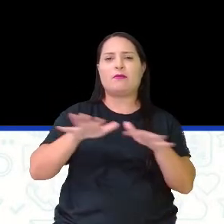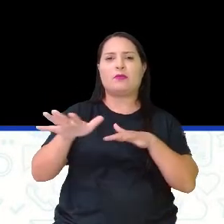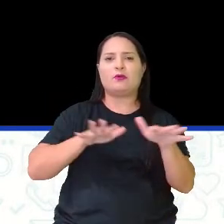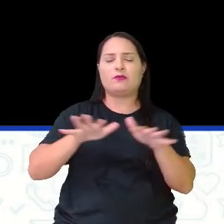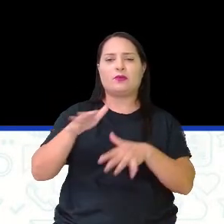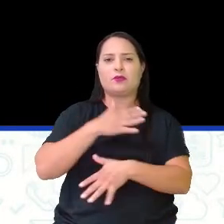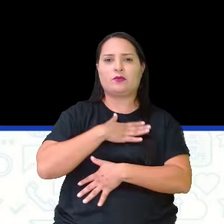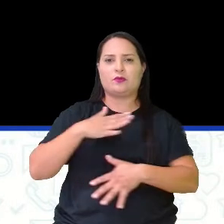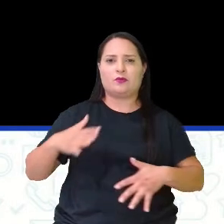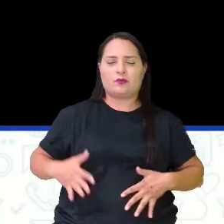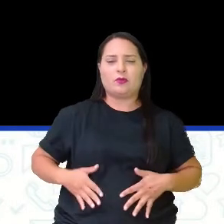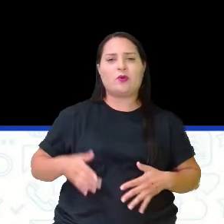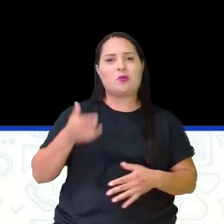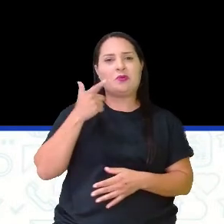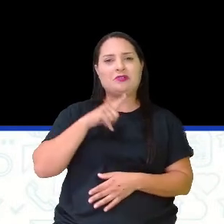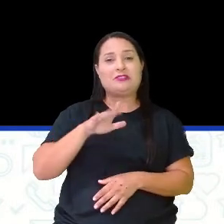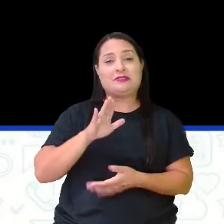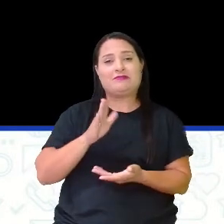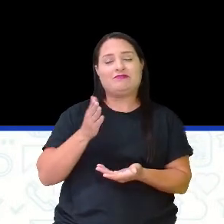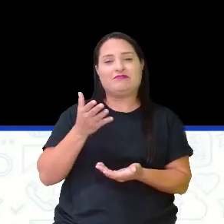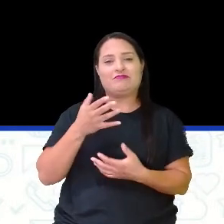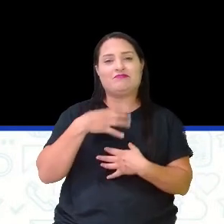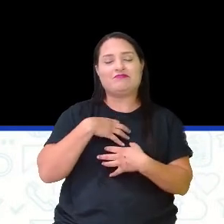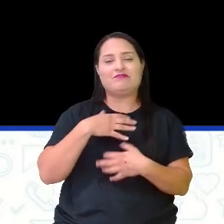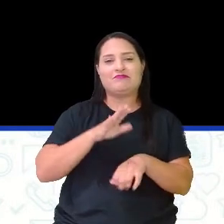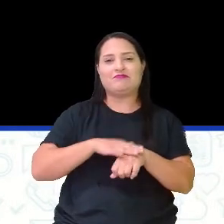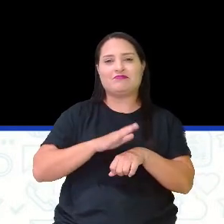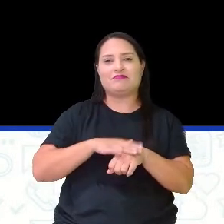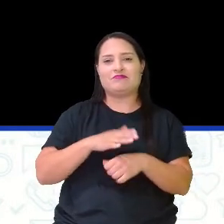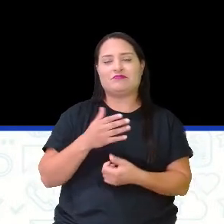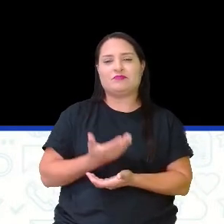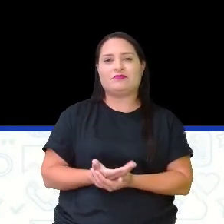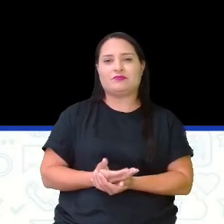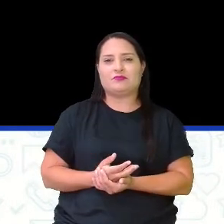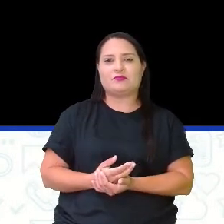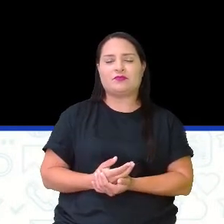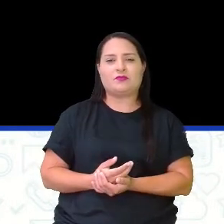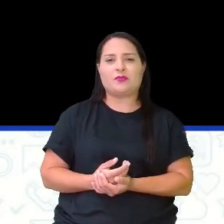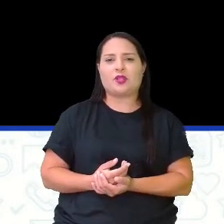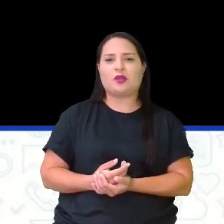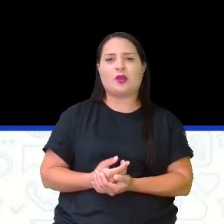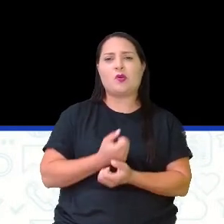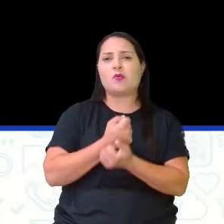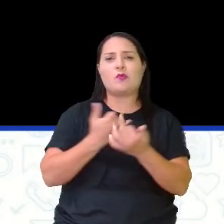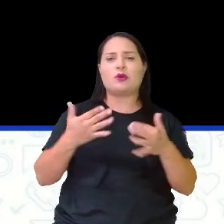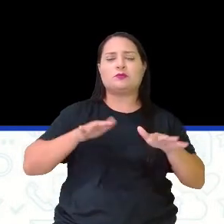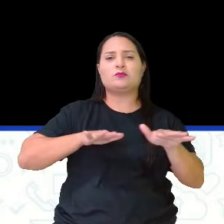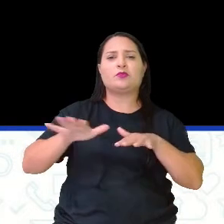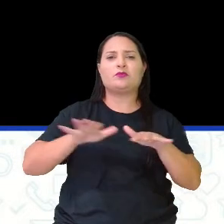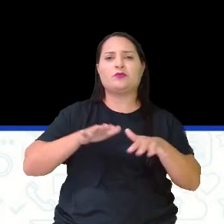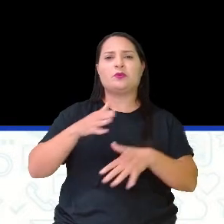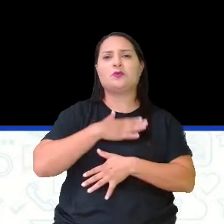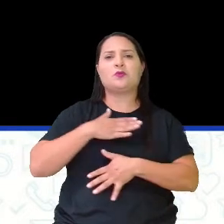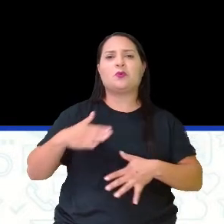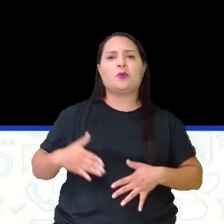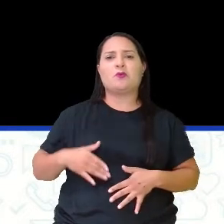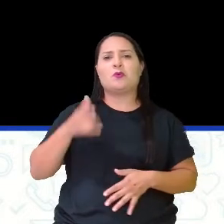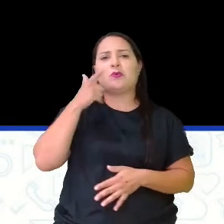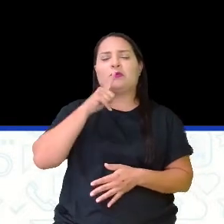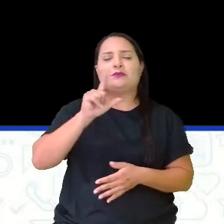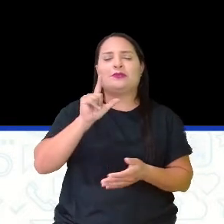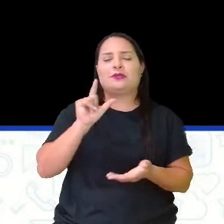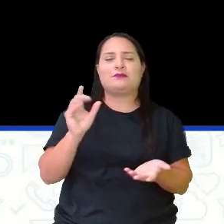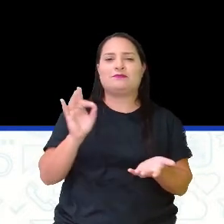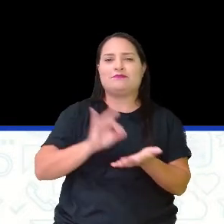o seu corpo consegue fazer. Então, quantos movimentos o seu corpo consegue fazer? E aí, com a